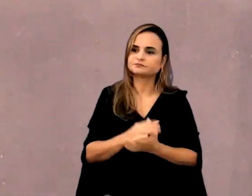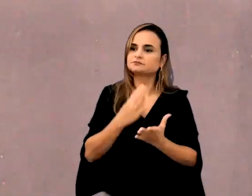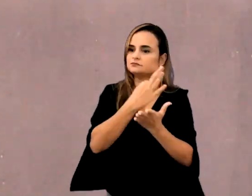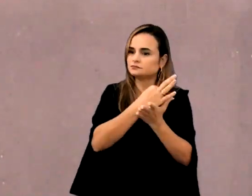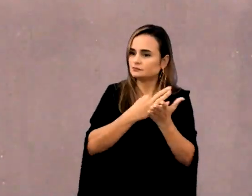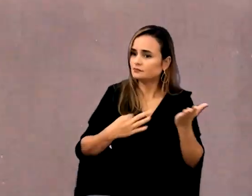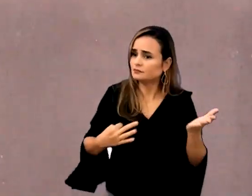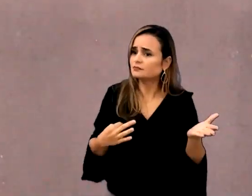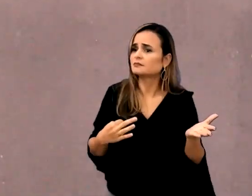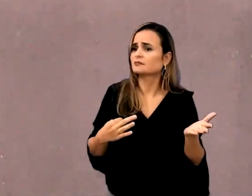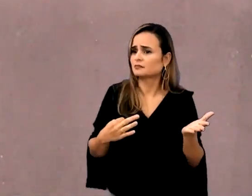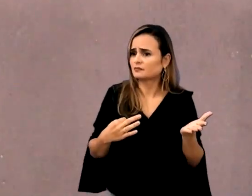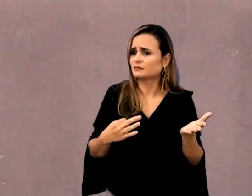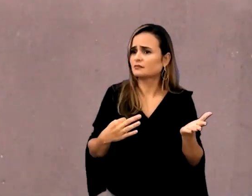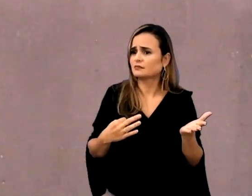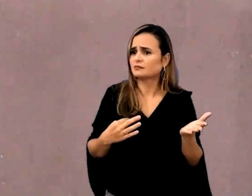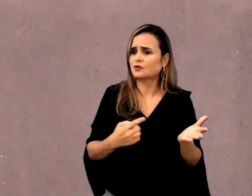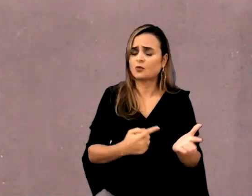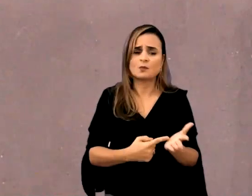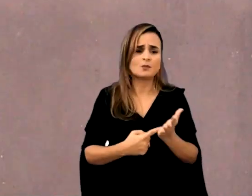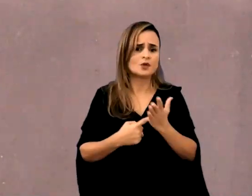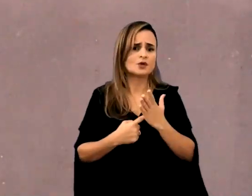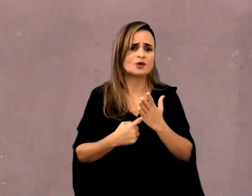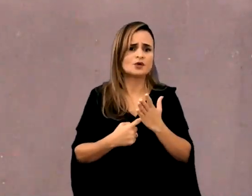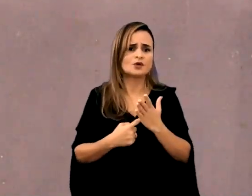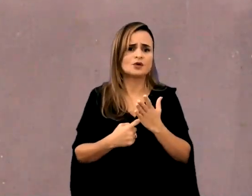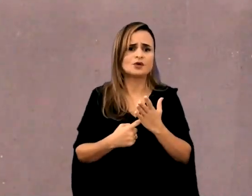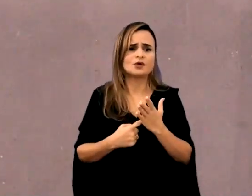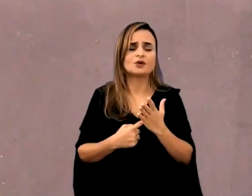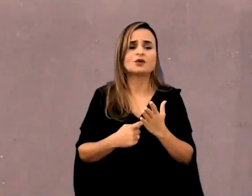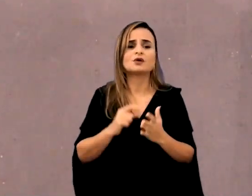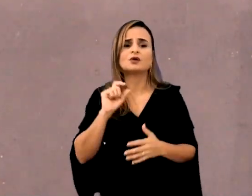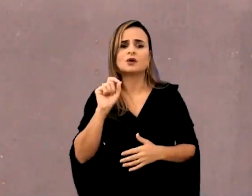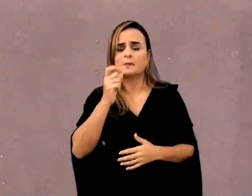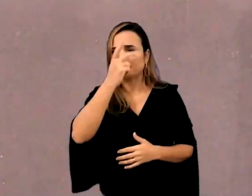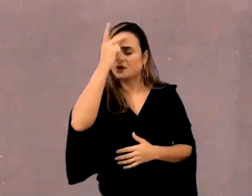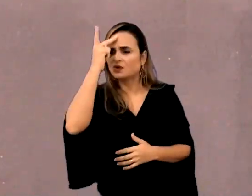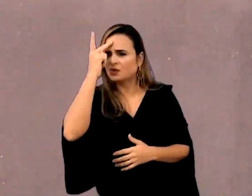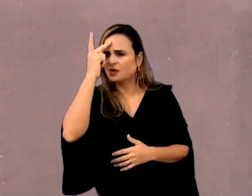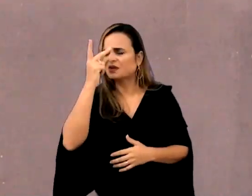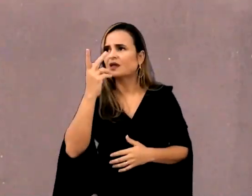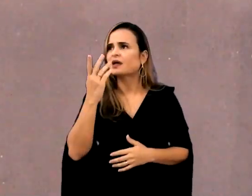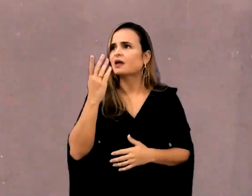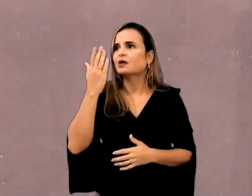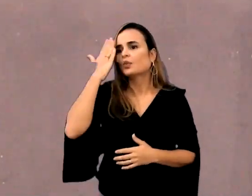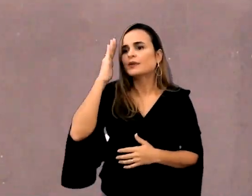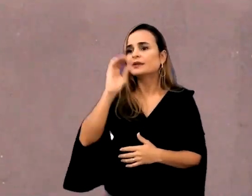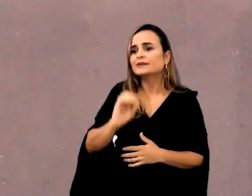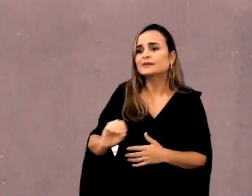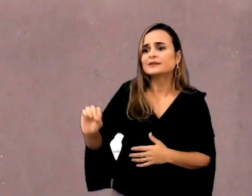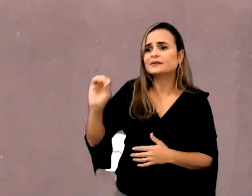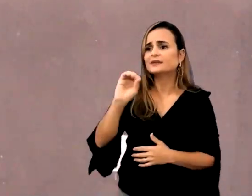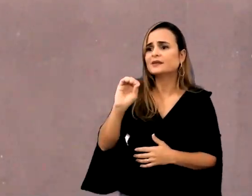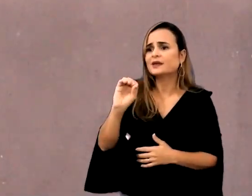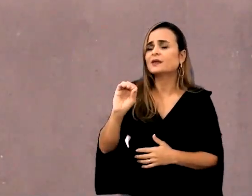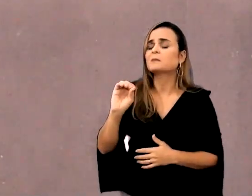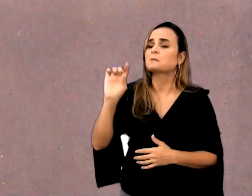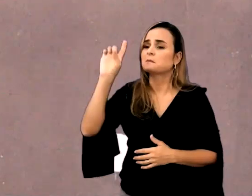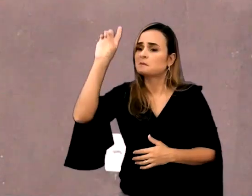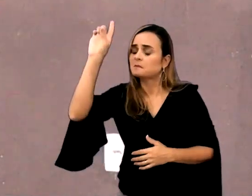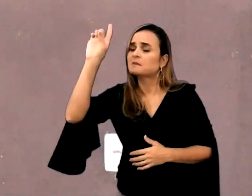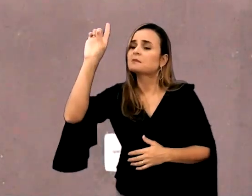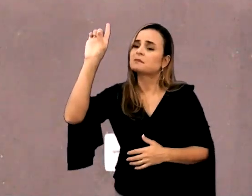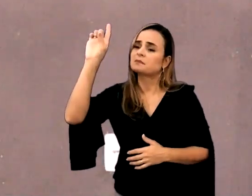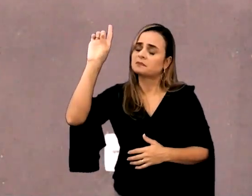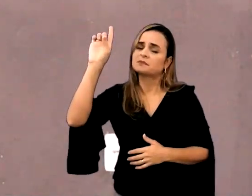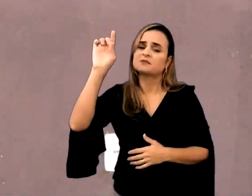fosse para as pessoas que não são convertidas. Ele está falando para o seu povo. É um povo